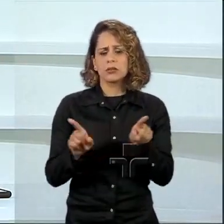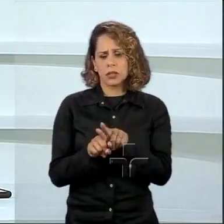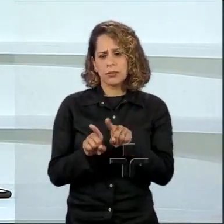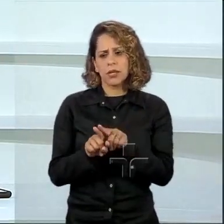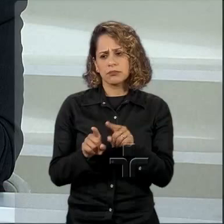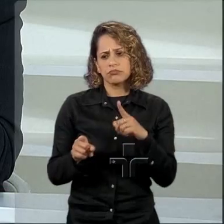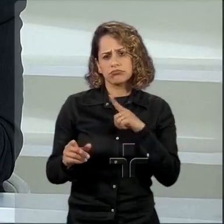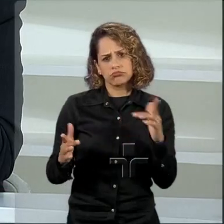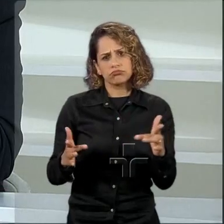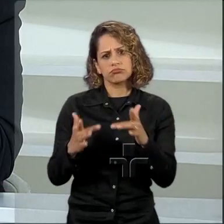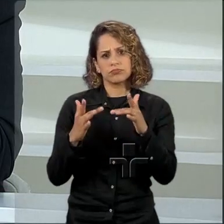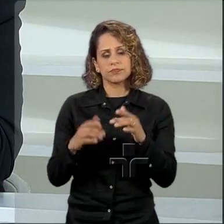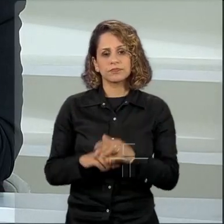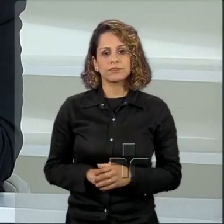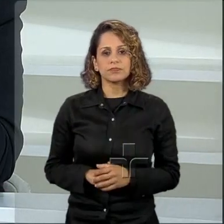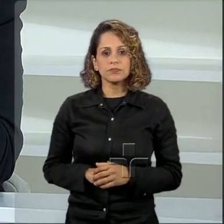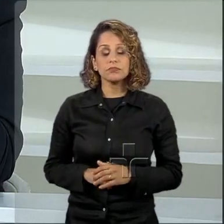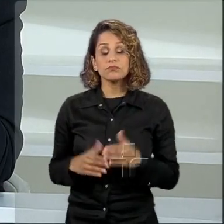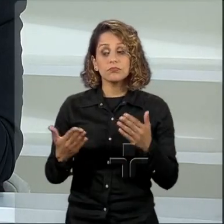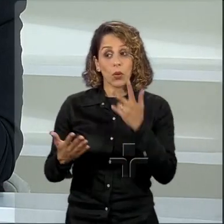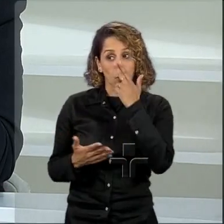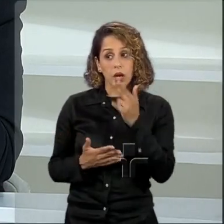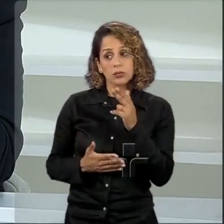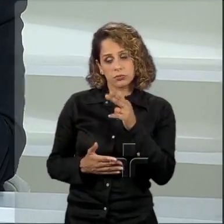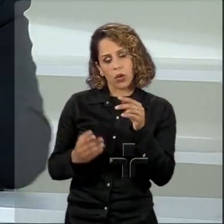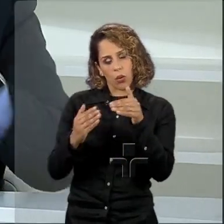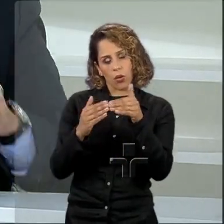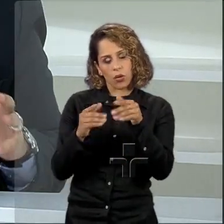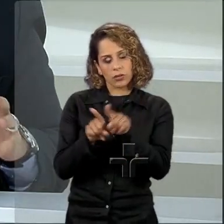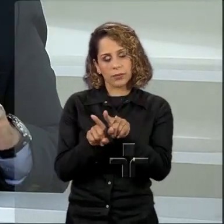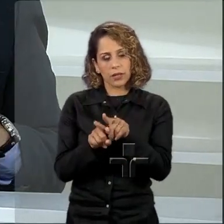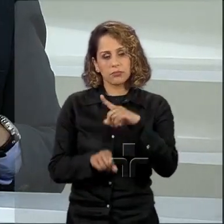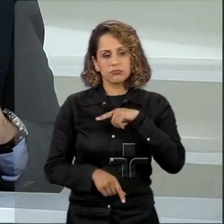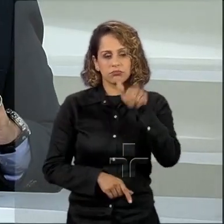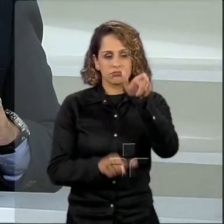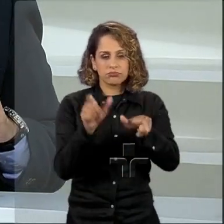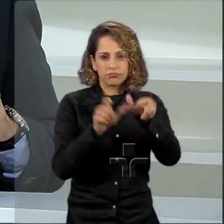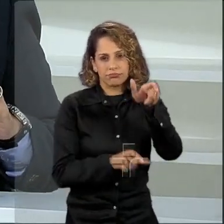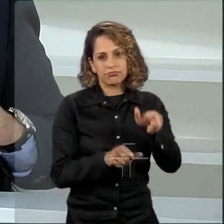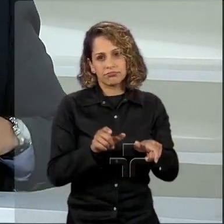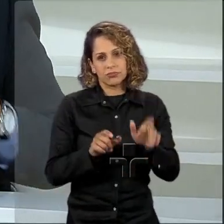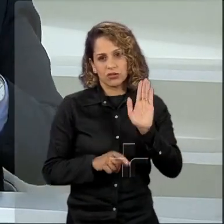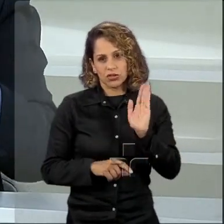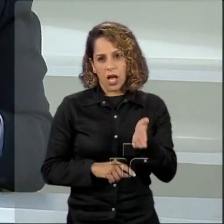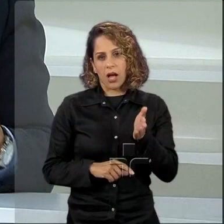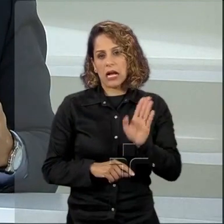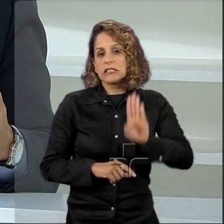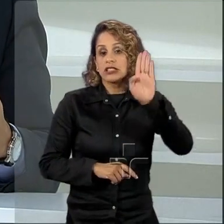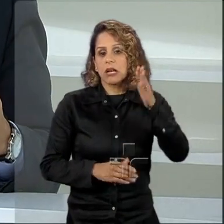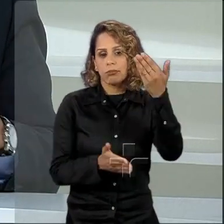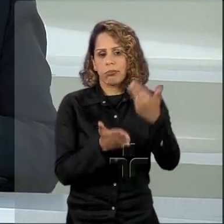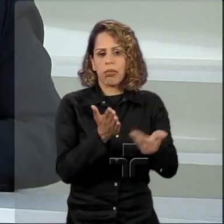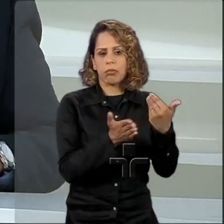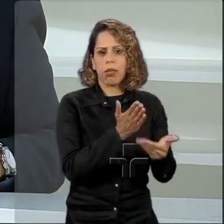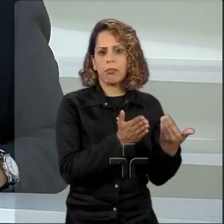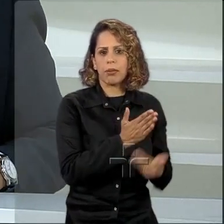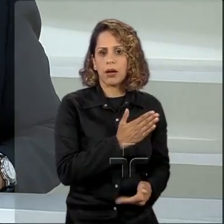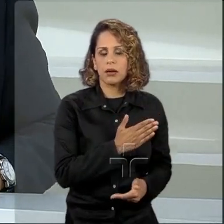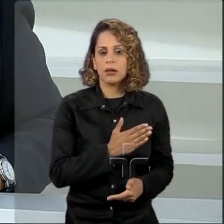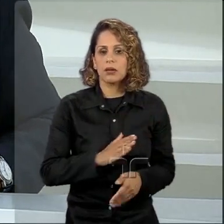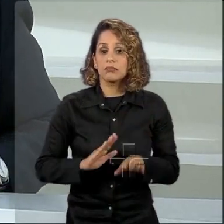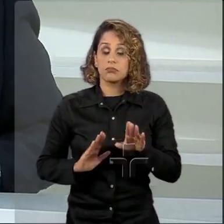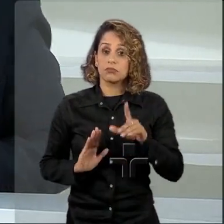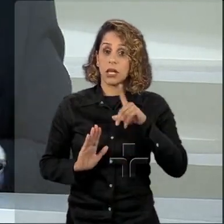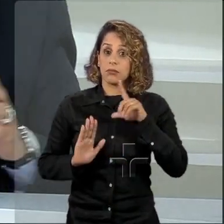está dizendo, e eu tendo a concordar, é que essas lideranças que foram derrotadas, o simbólico é muito importante, mas dizer que elas